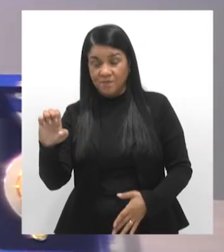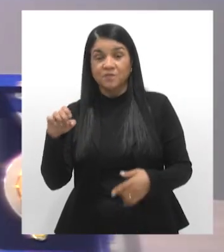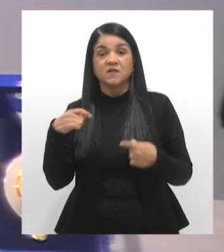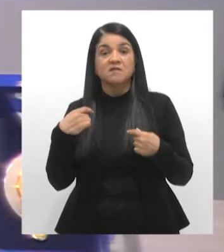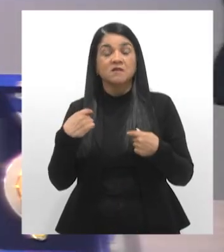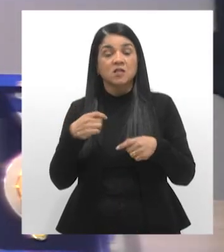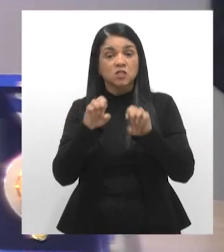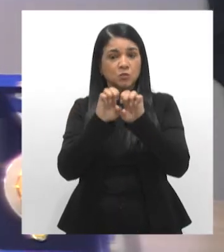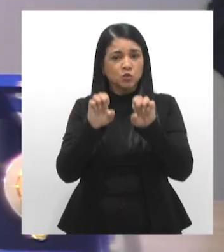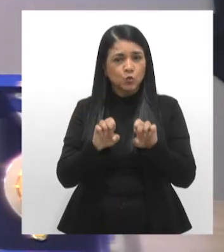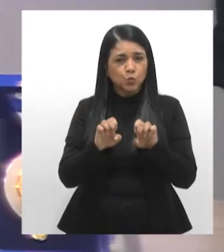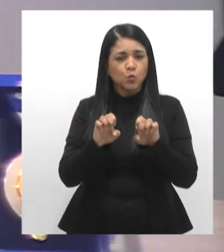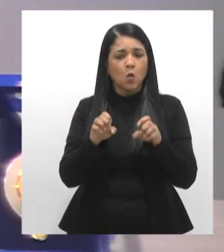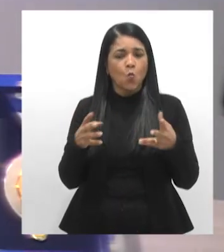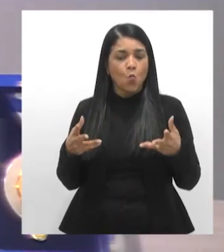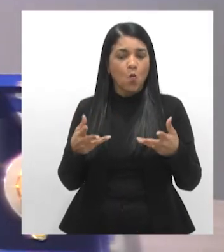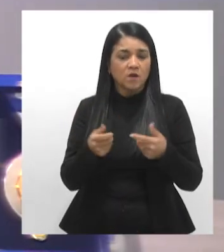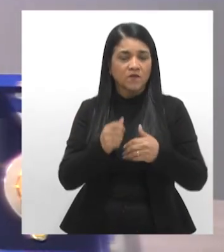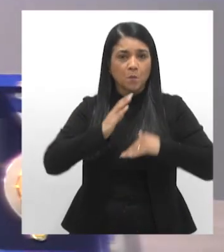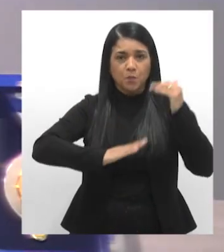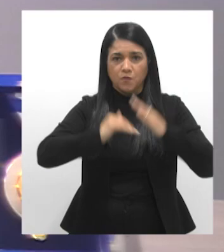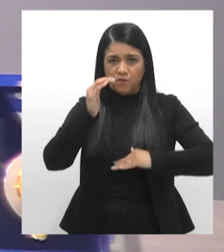extremamente qualificado.